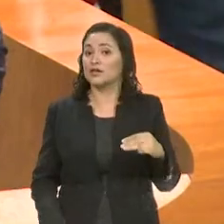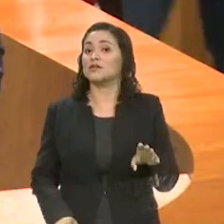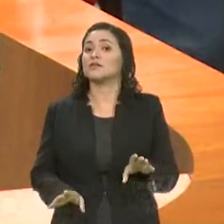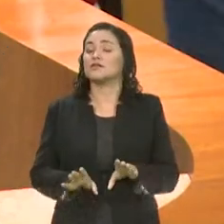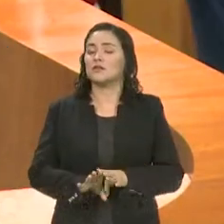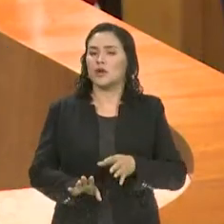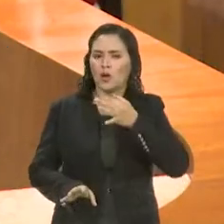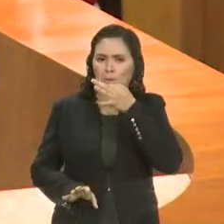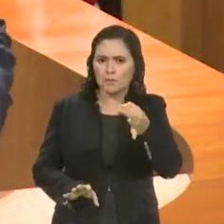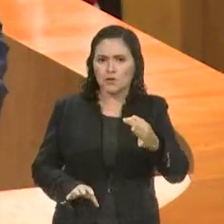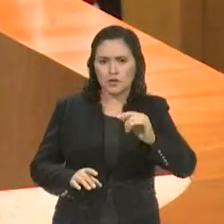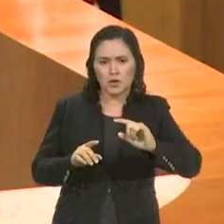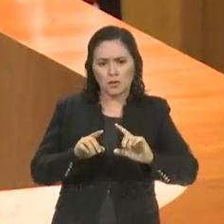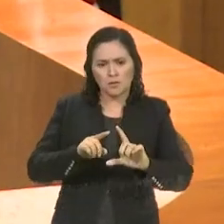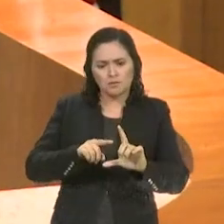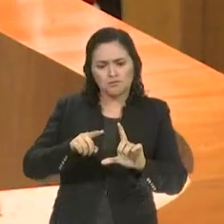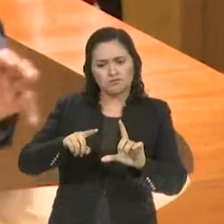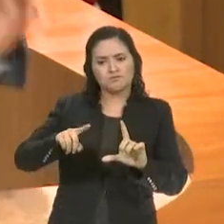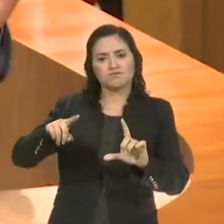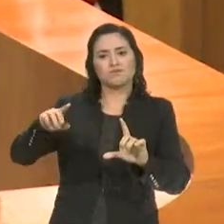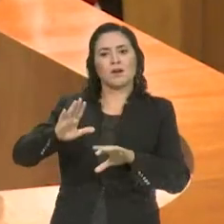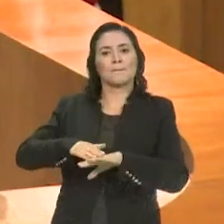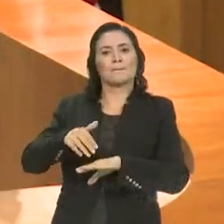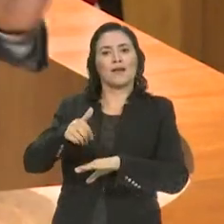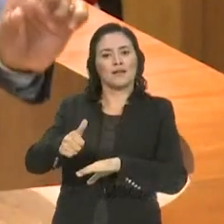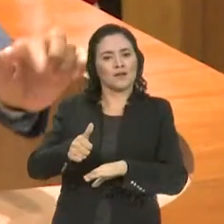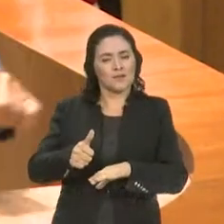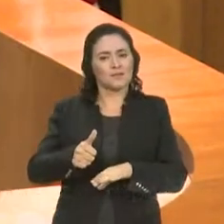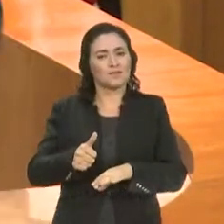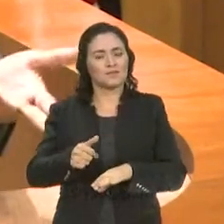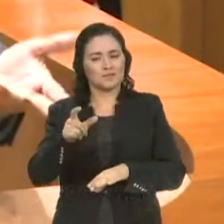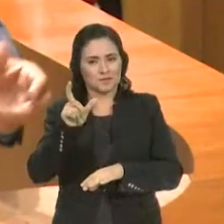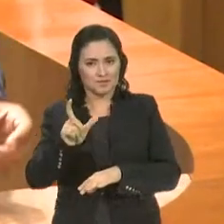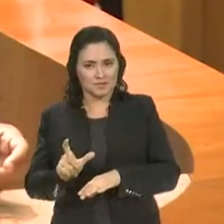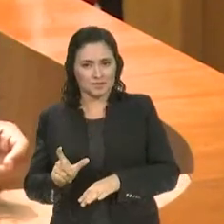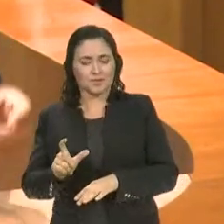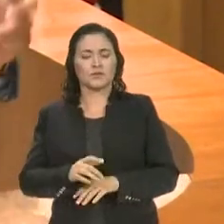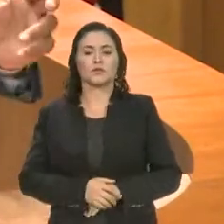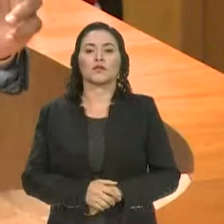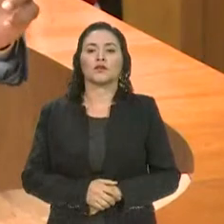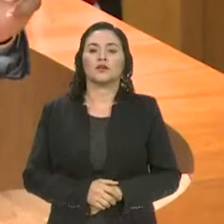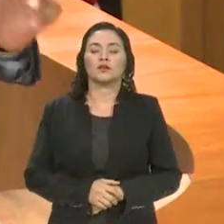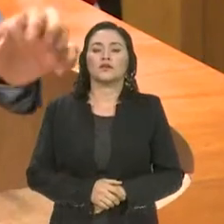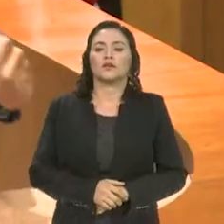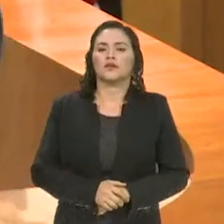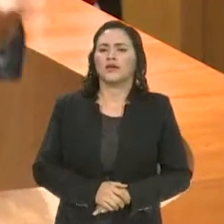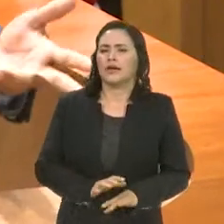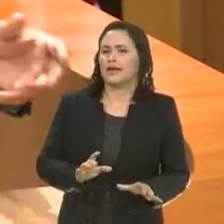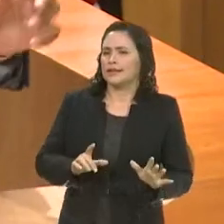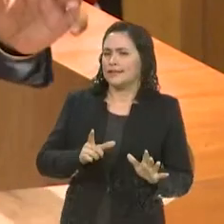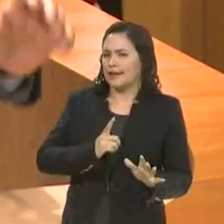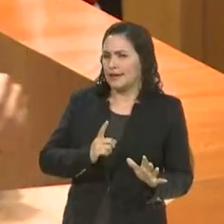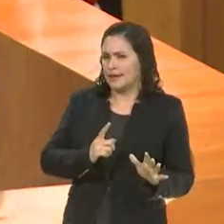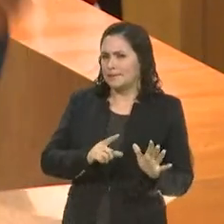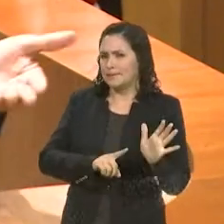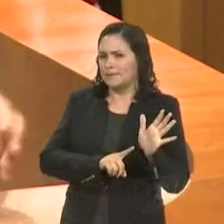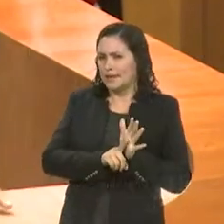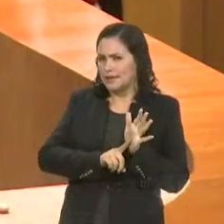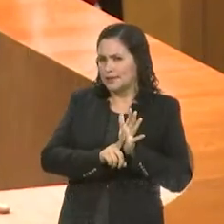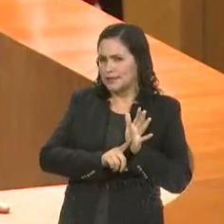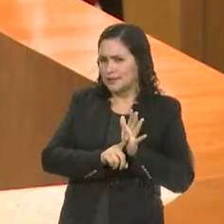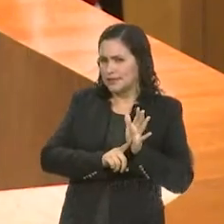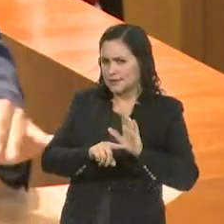semana, mas tem uma explicação. Porque as pesquisas feitas por eles, feitas pelos opositores, feitas